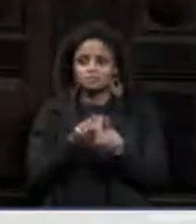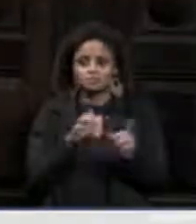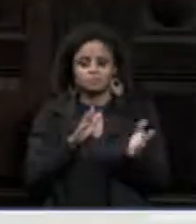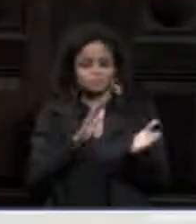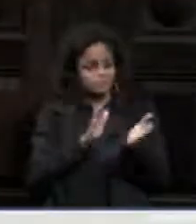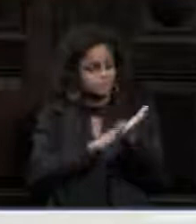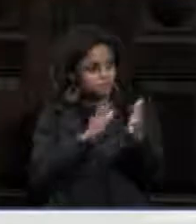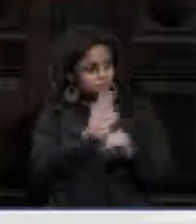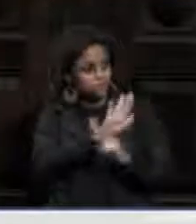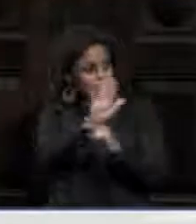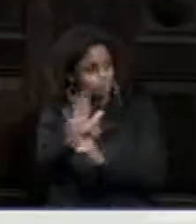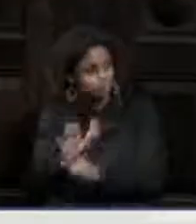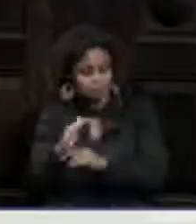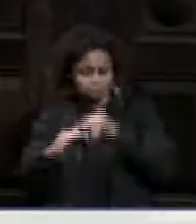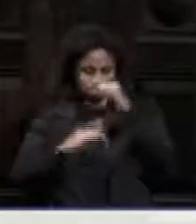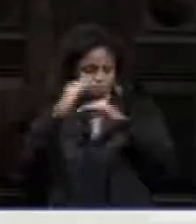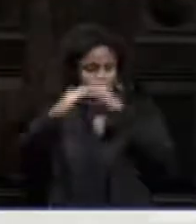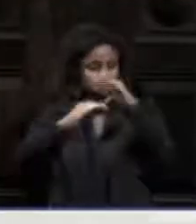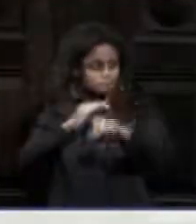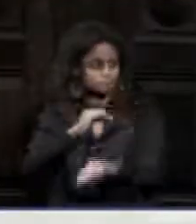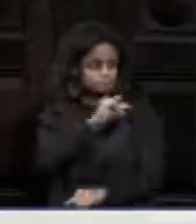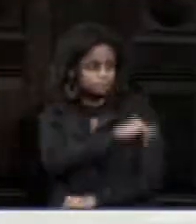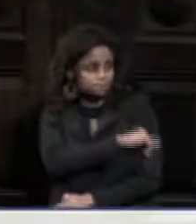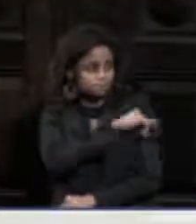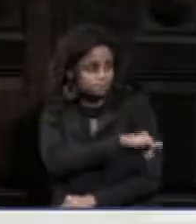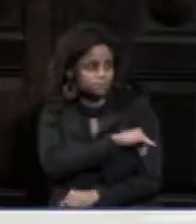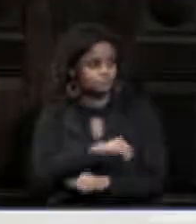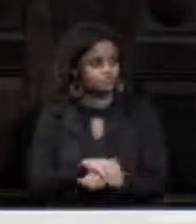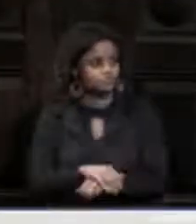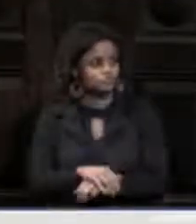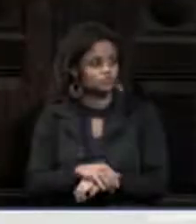o desenvolvimento do Estado do Rio de Janeiro. E conte comigo